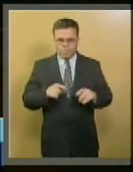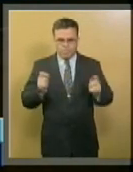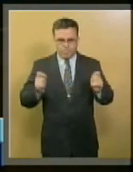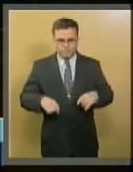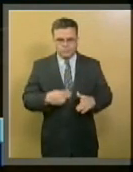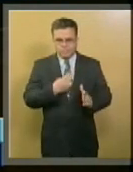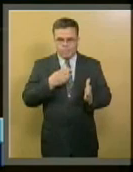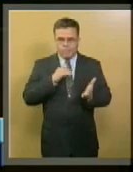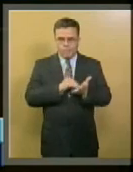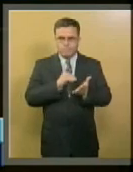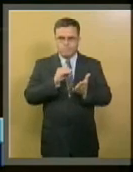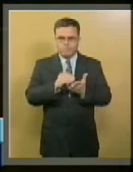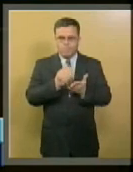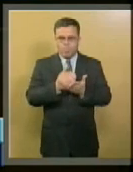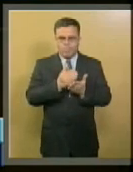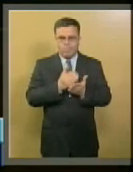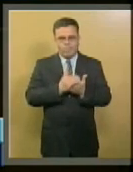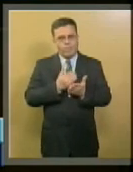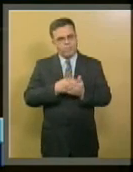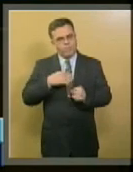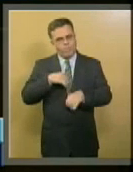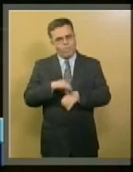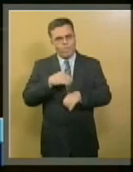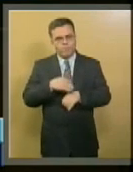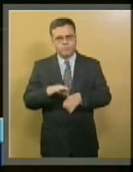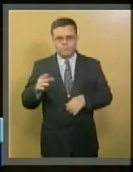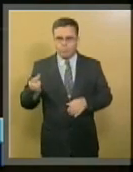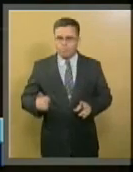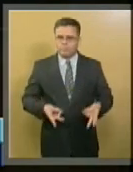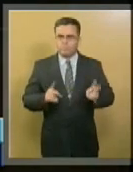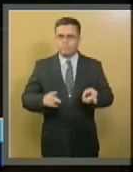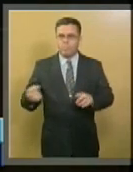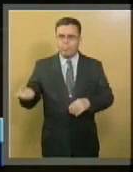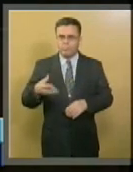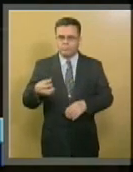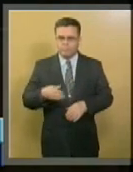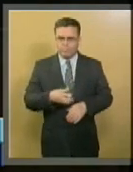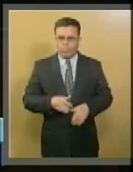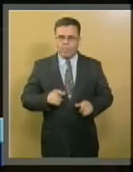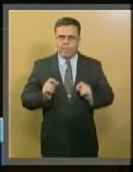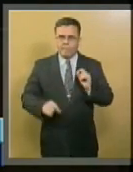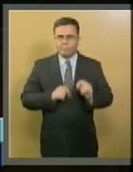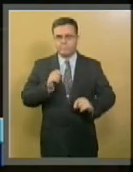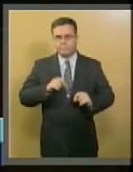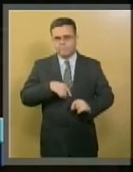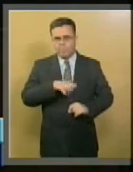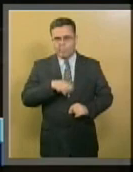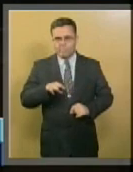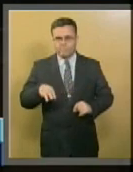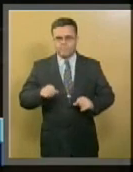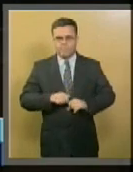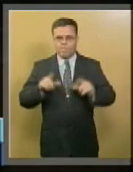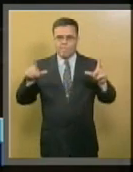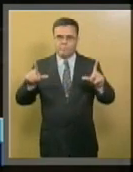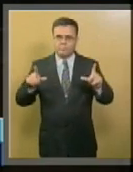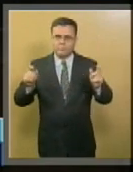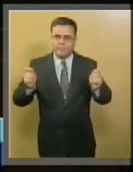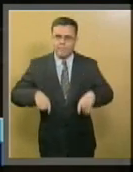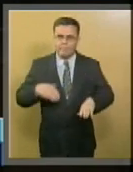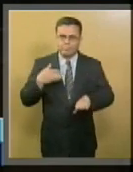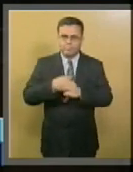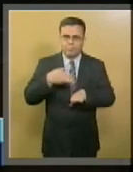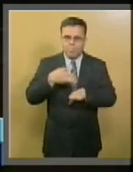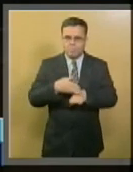cadastro é de graça e as informações são sempre atualizadas. É uma plataforma que as pessoas vão ter acesso com